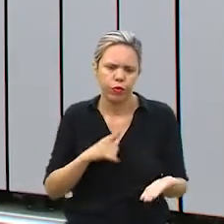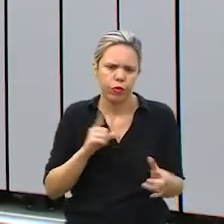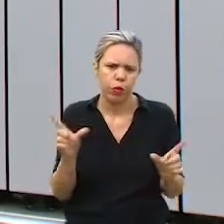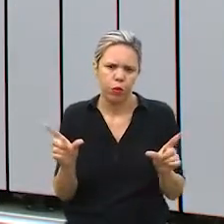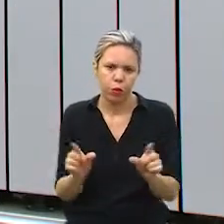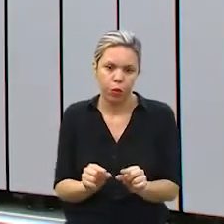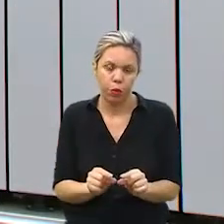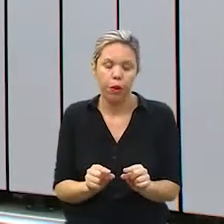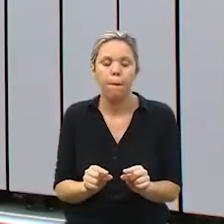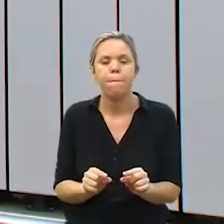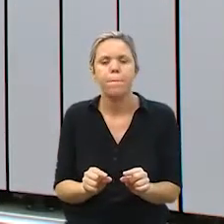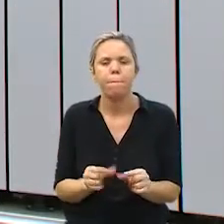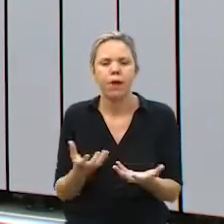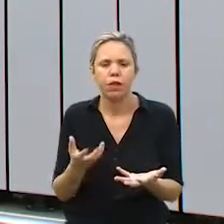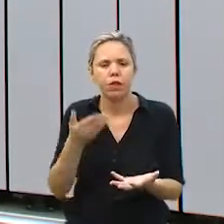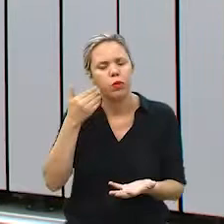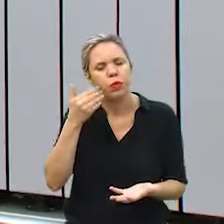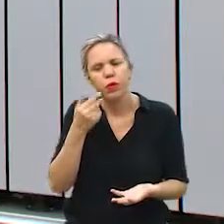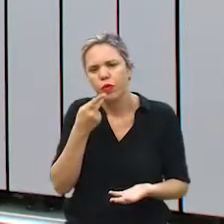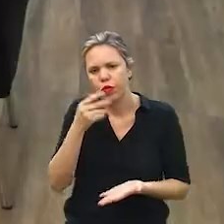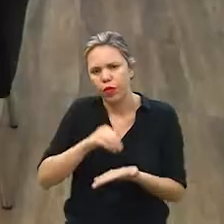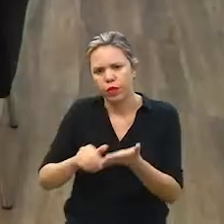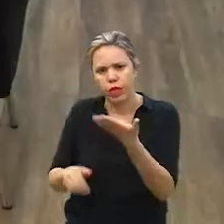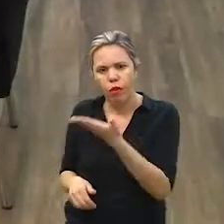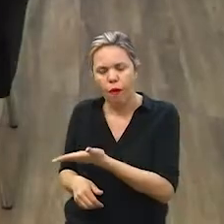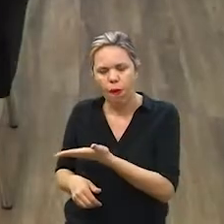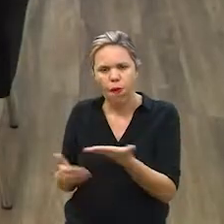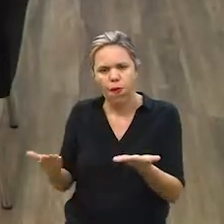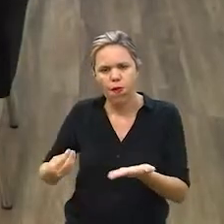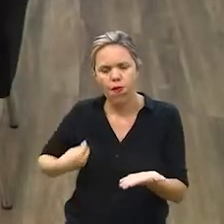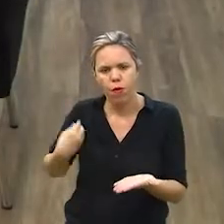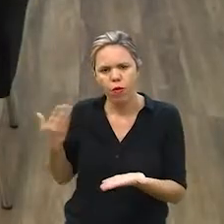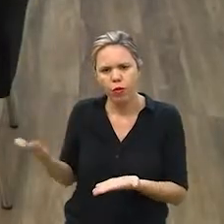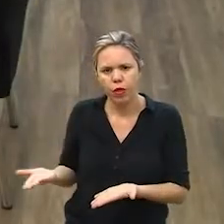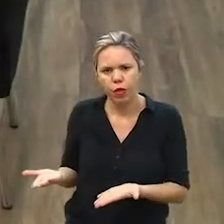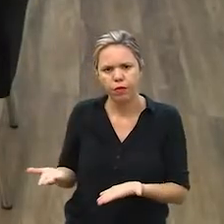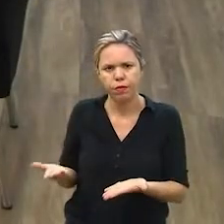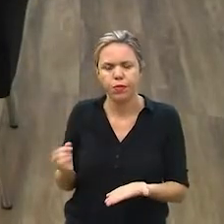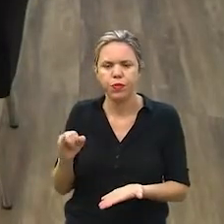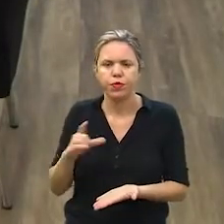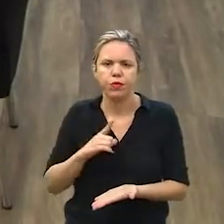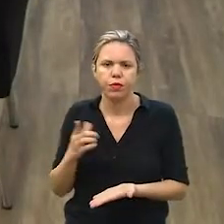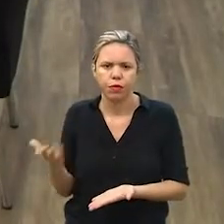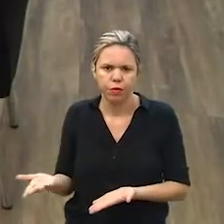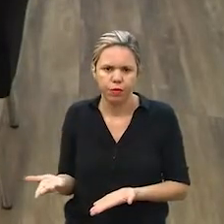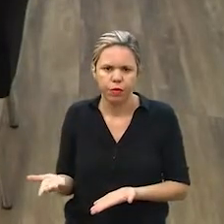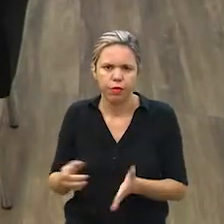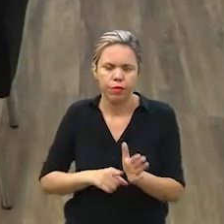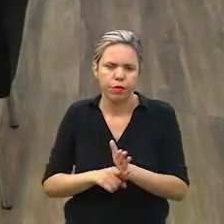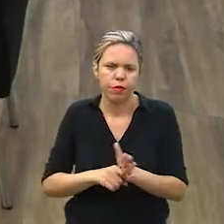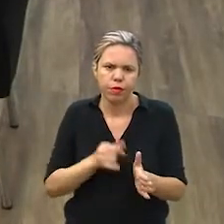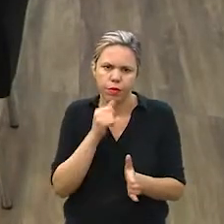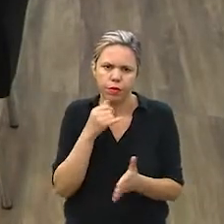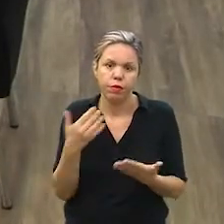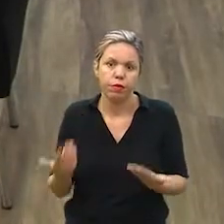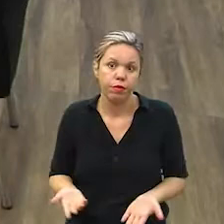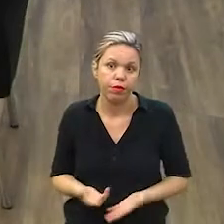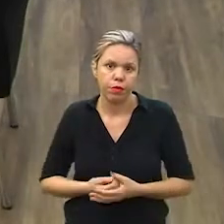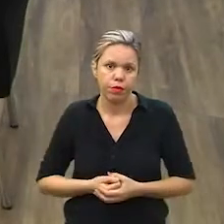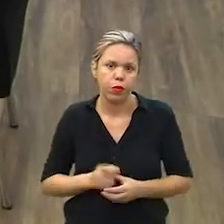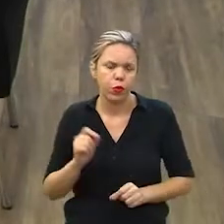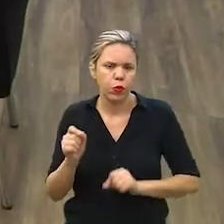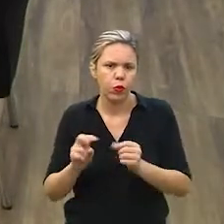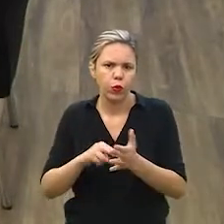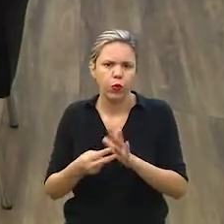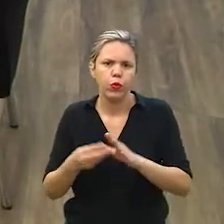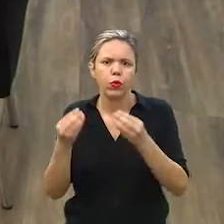cair. Inclusive, eu queria até aproveitar que o secretário está hoje aqui para se ele tem uma estimativa, né, do que